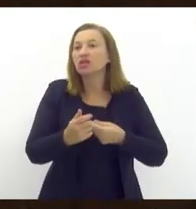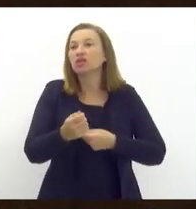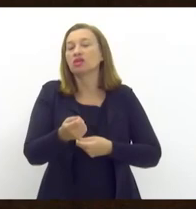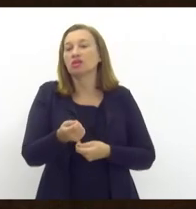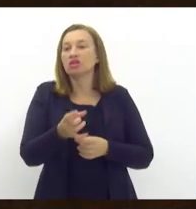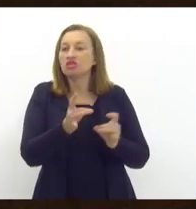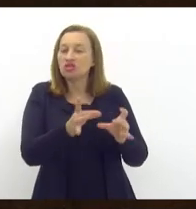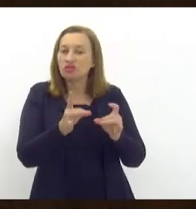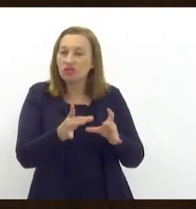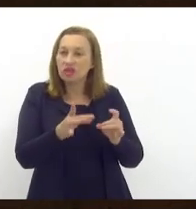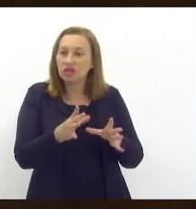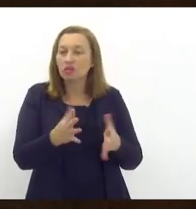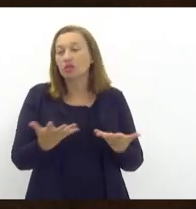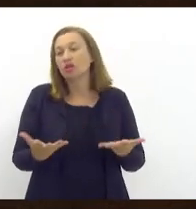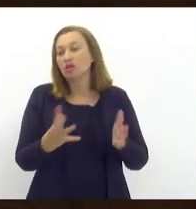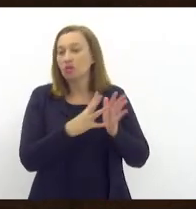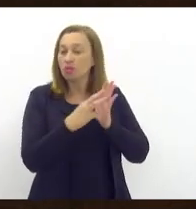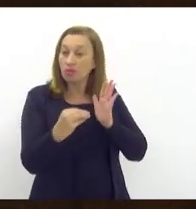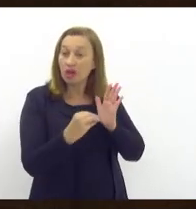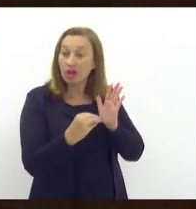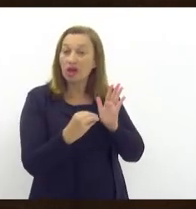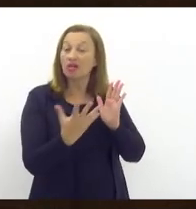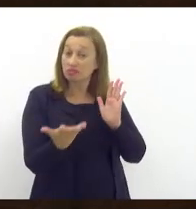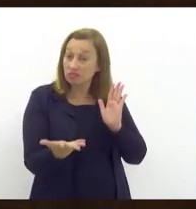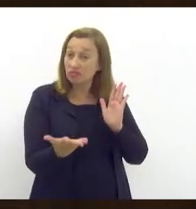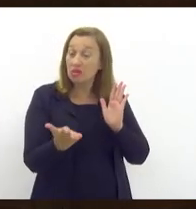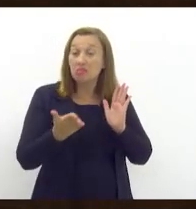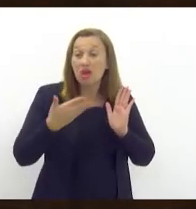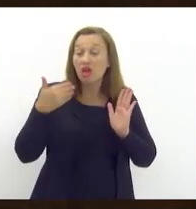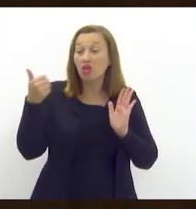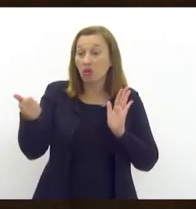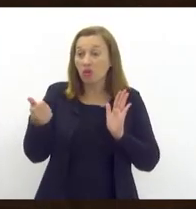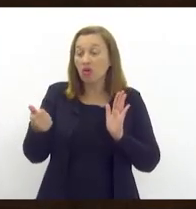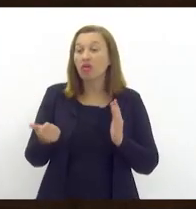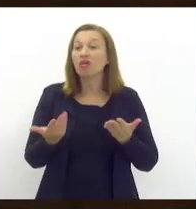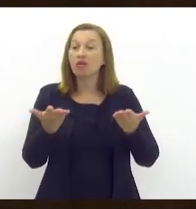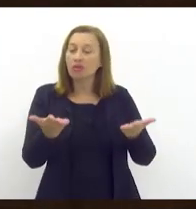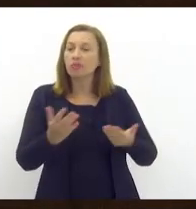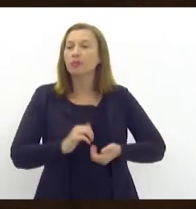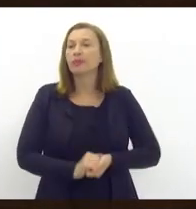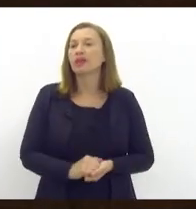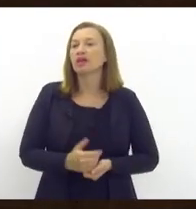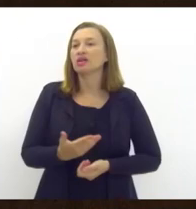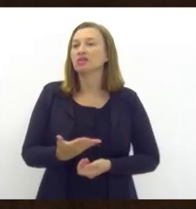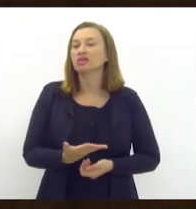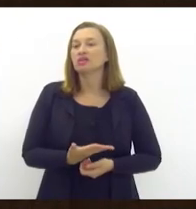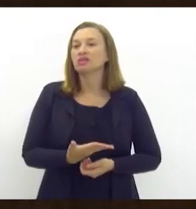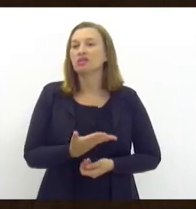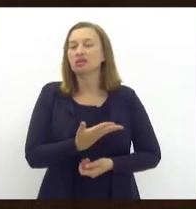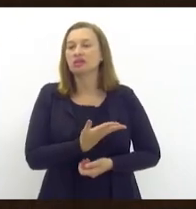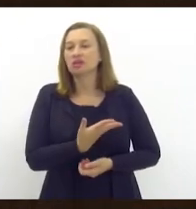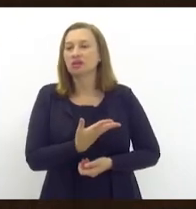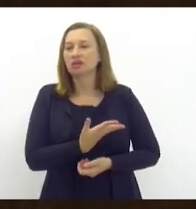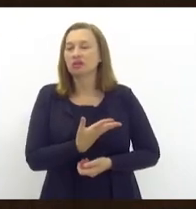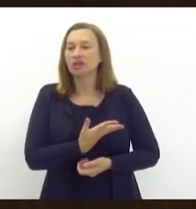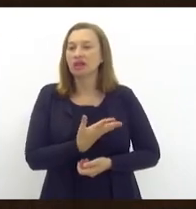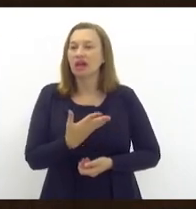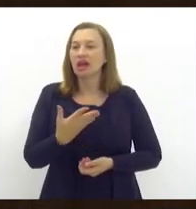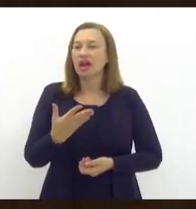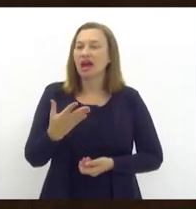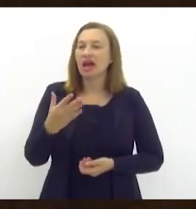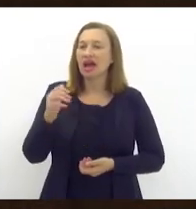E o maior exemplo disso é o exemplo da nossa querida atleta de triatlon, a